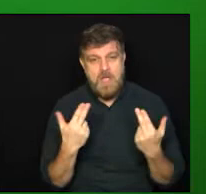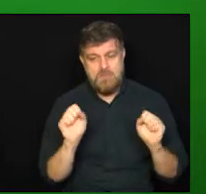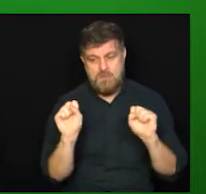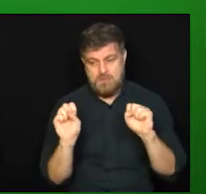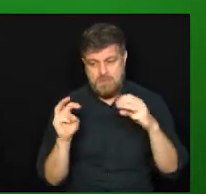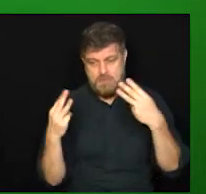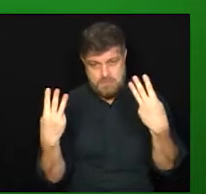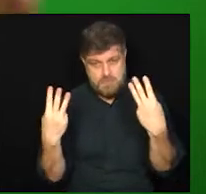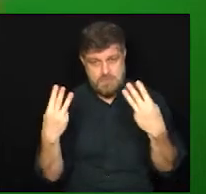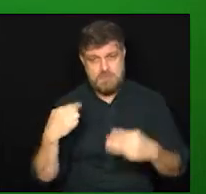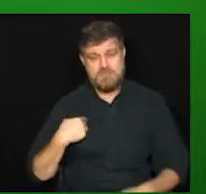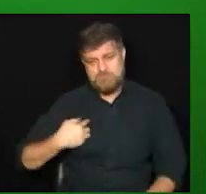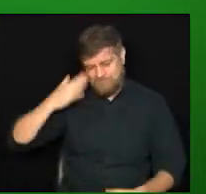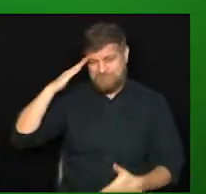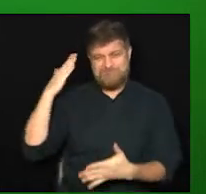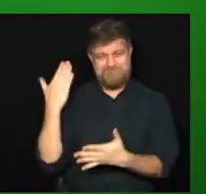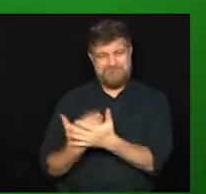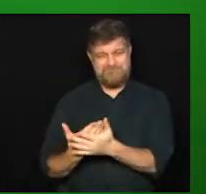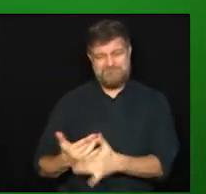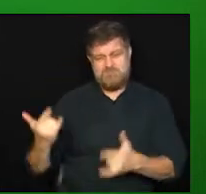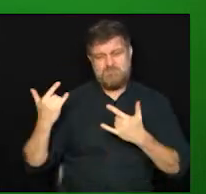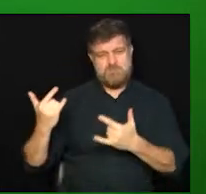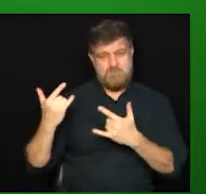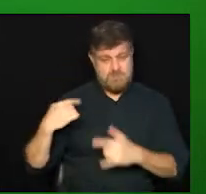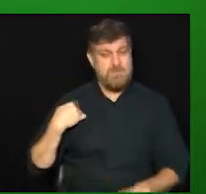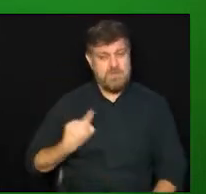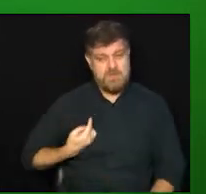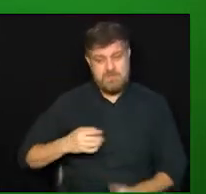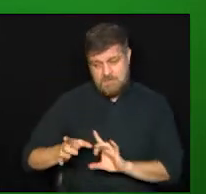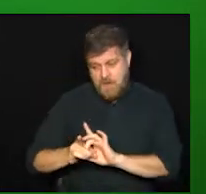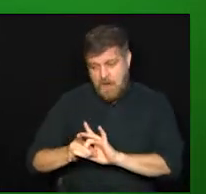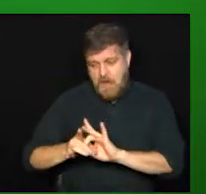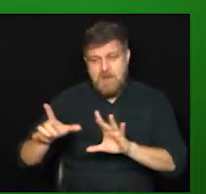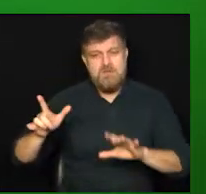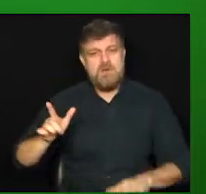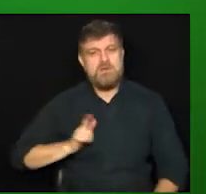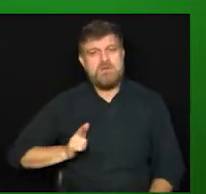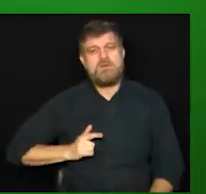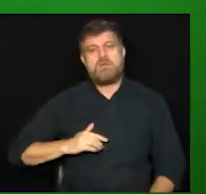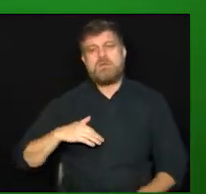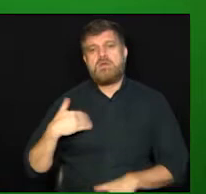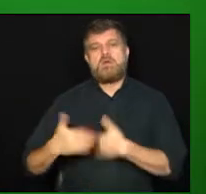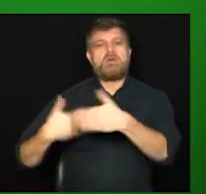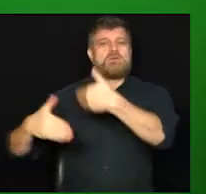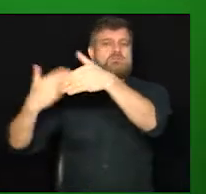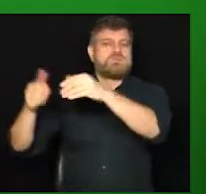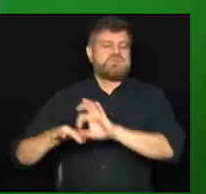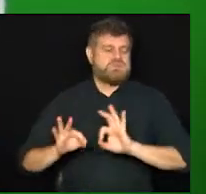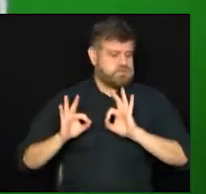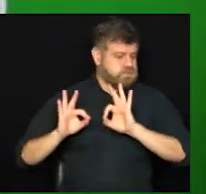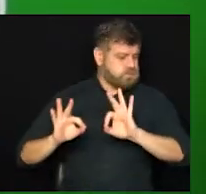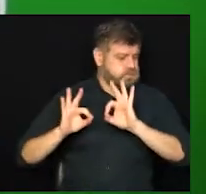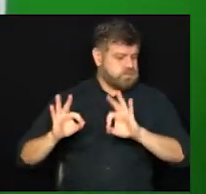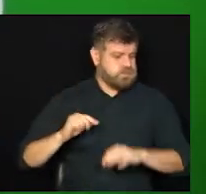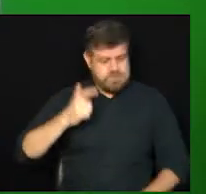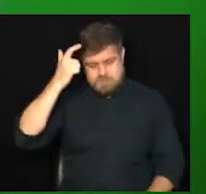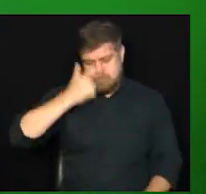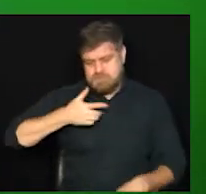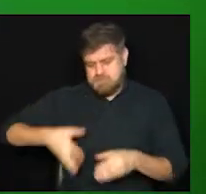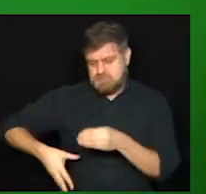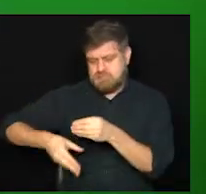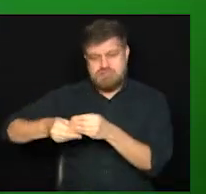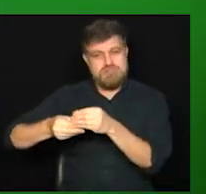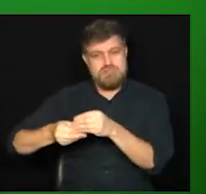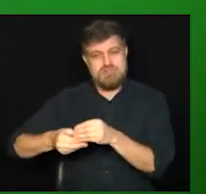tenho certeza que assim que liberar, vai ser uma coisa impressionante, né? Acho que é a minha contribuição para